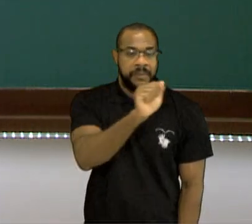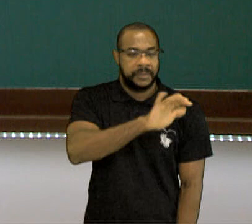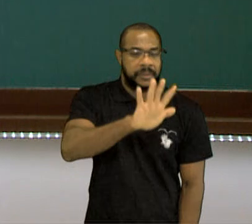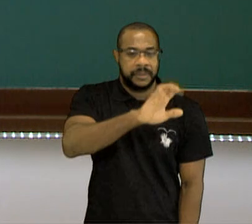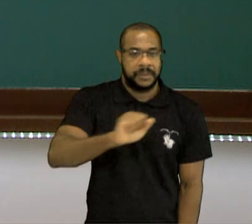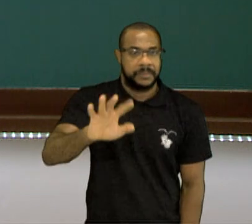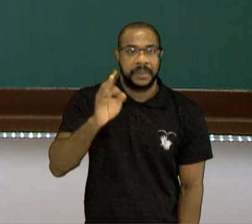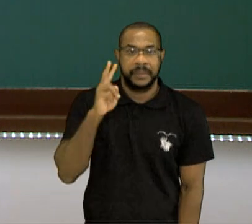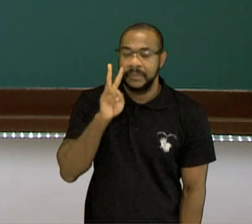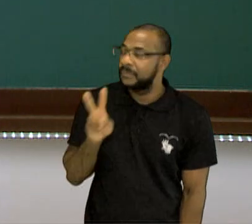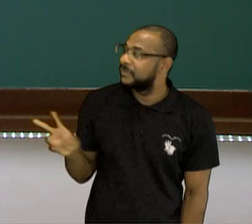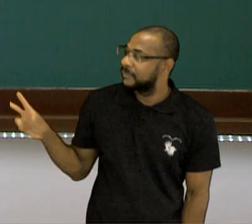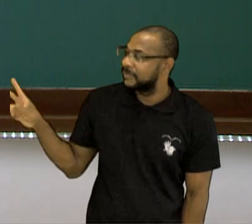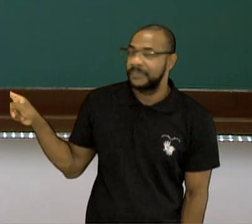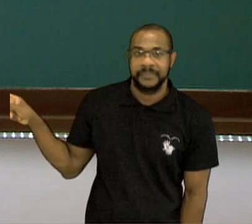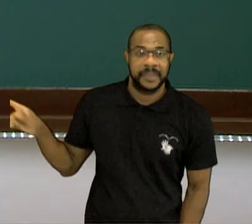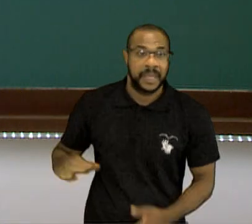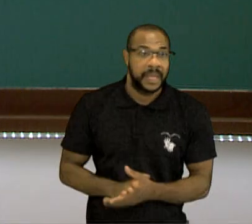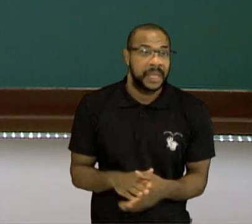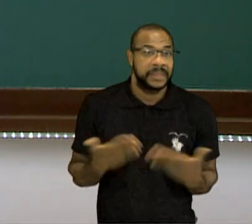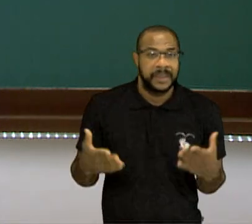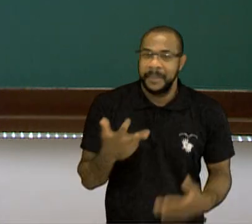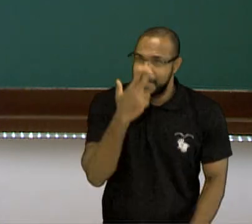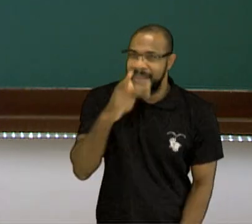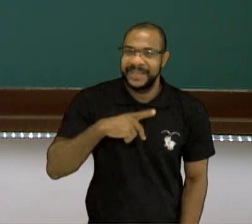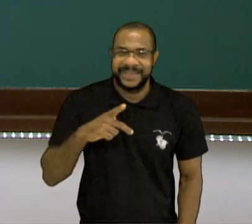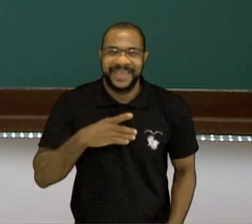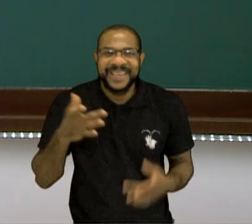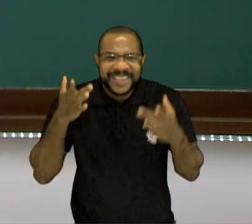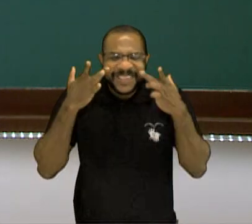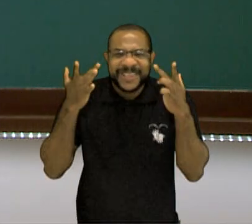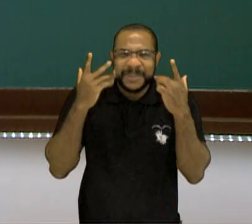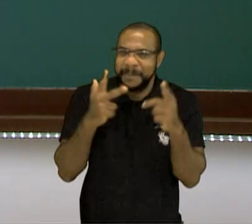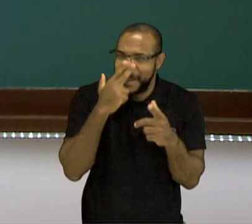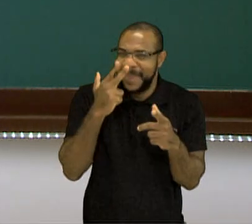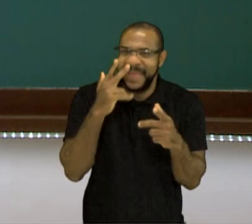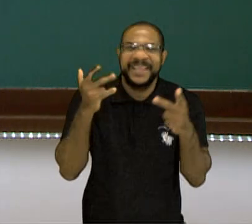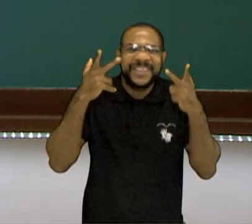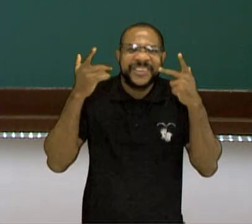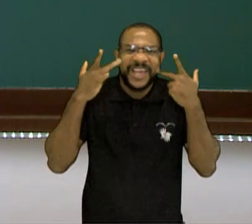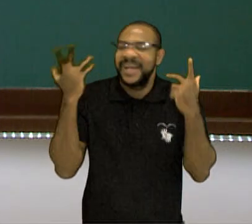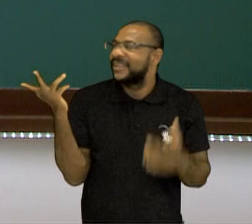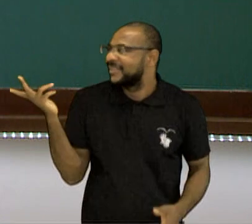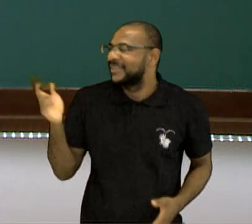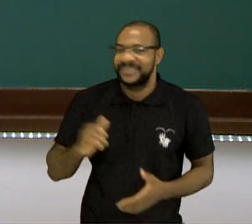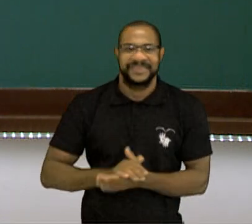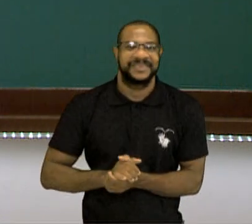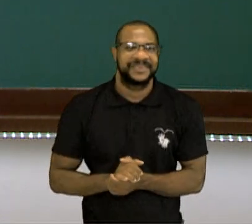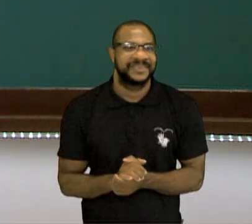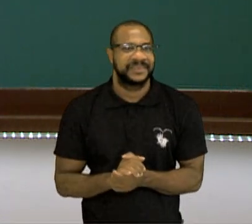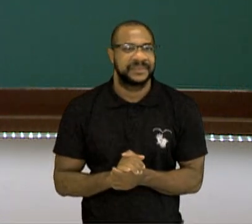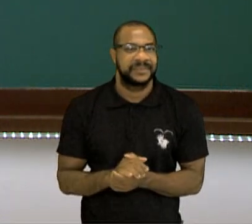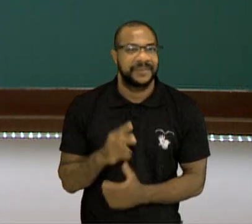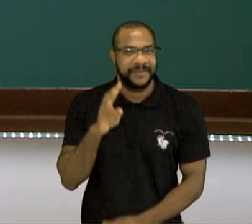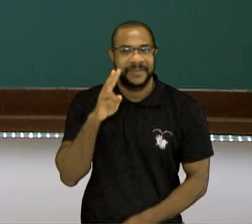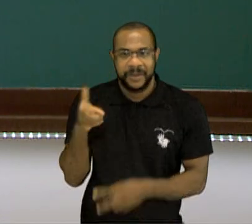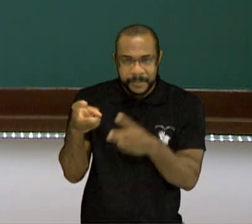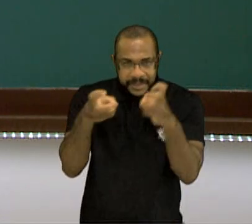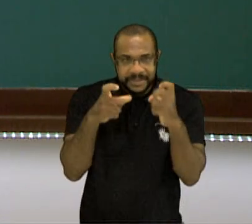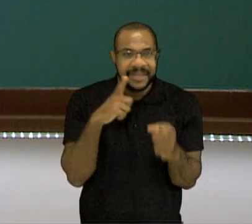parecem representar cenas teatrais. Se você observar, você vê as